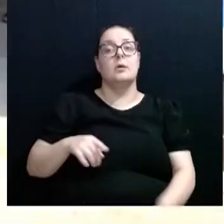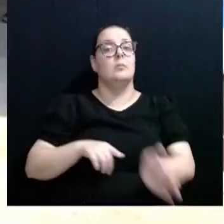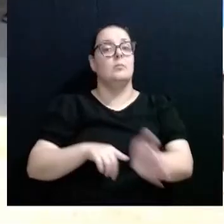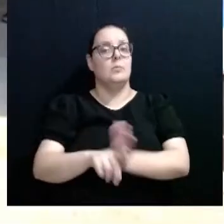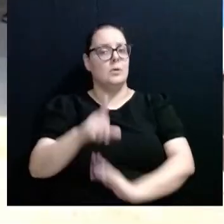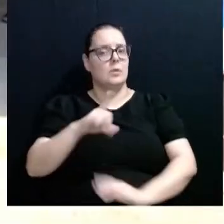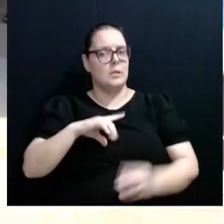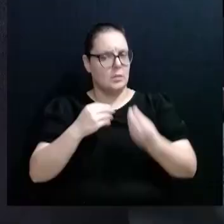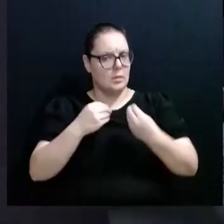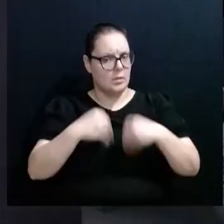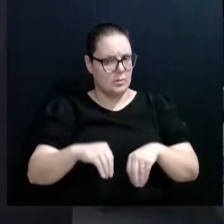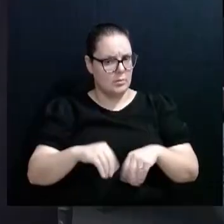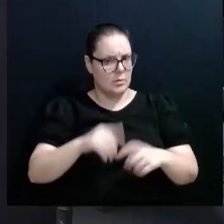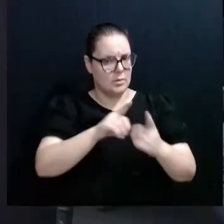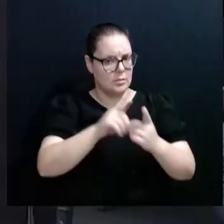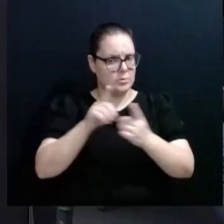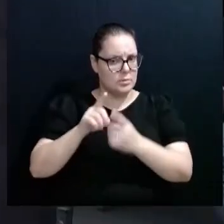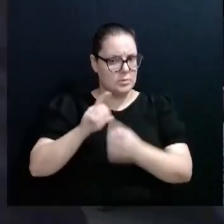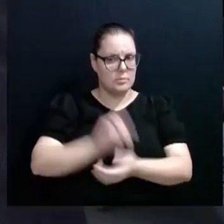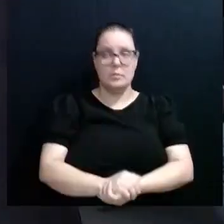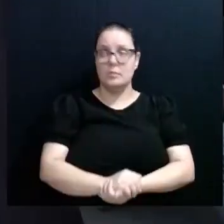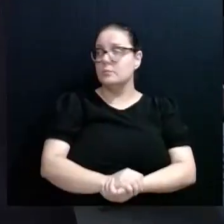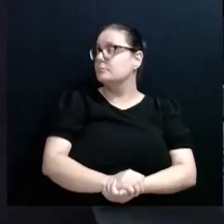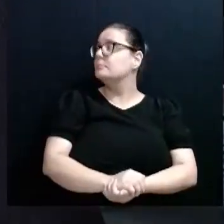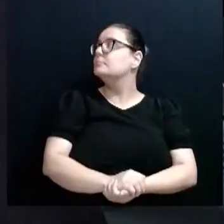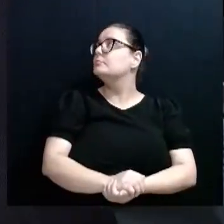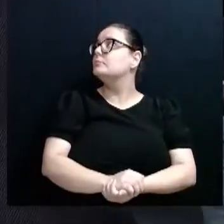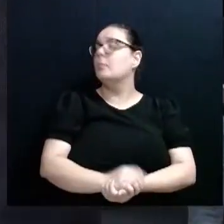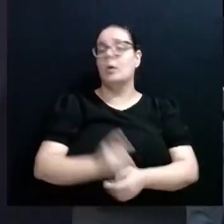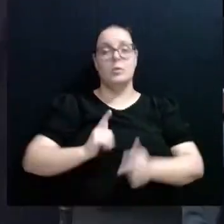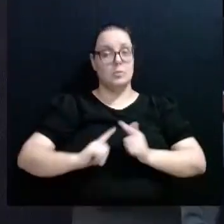prejuízos nos atendimentos. Até porque o gestor ele pode ser